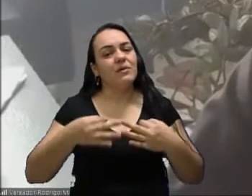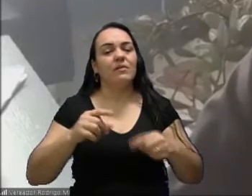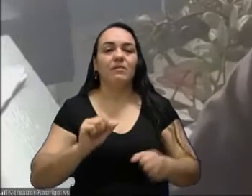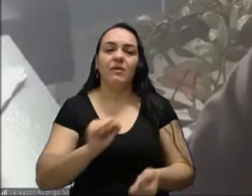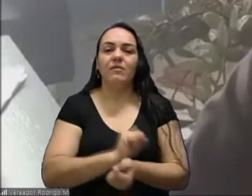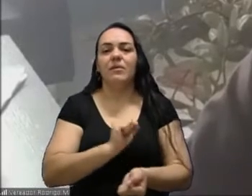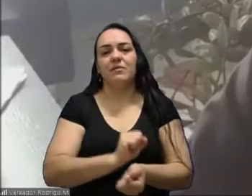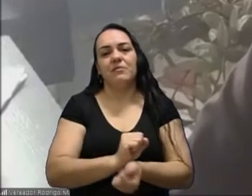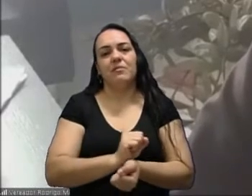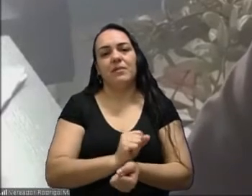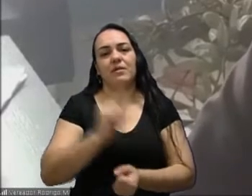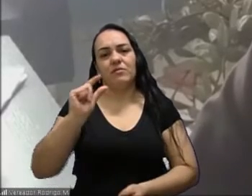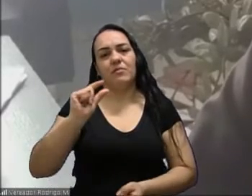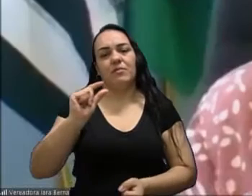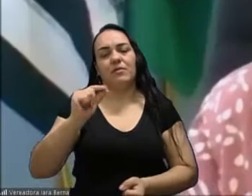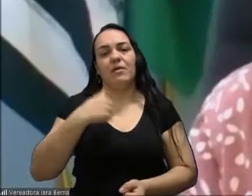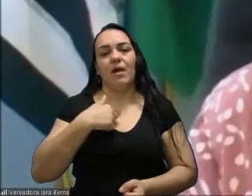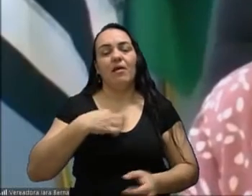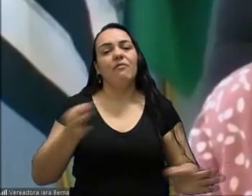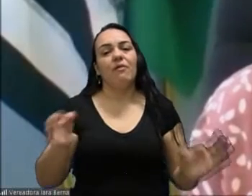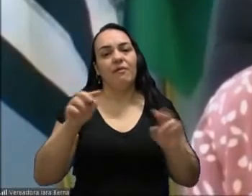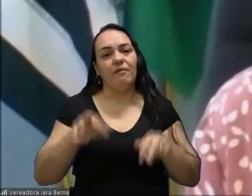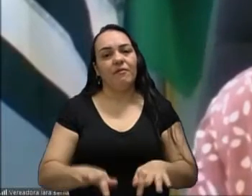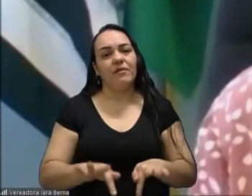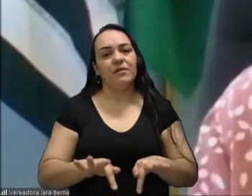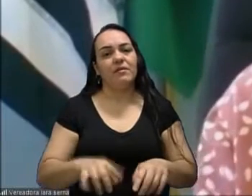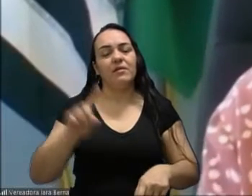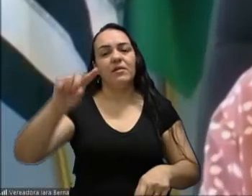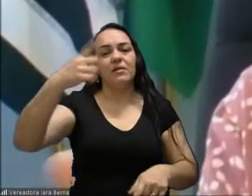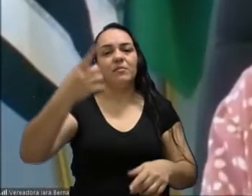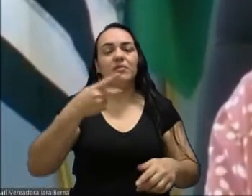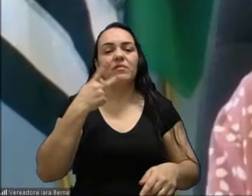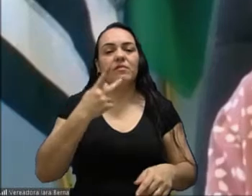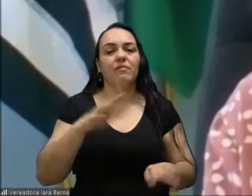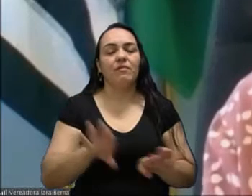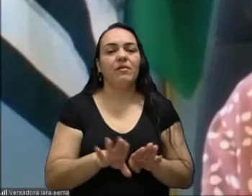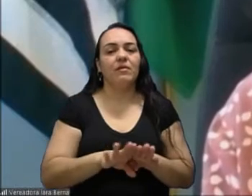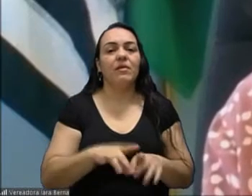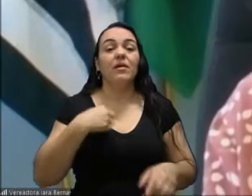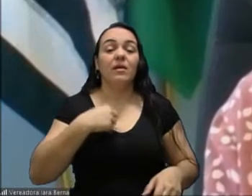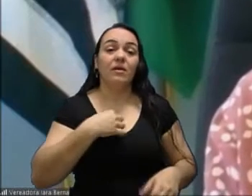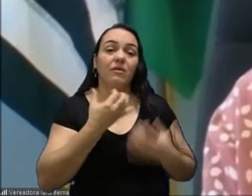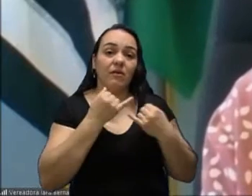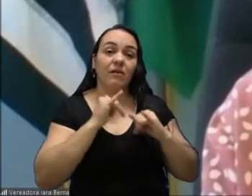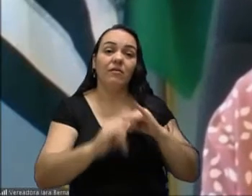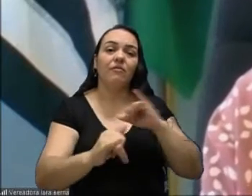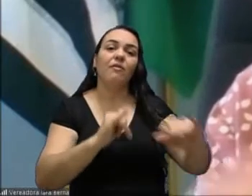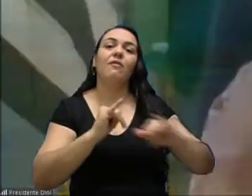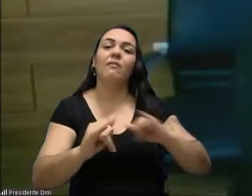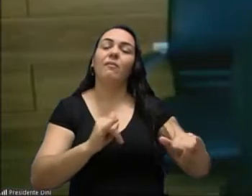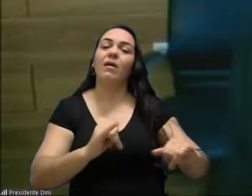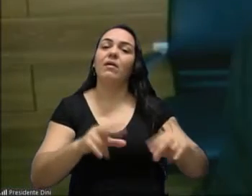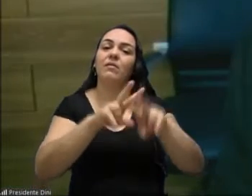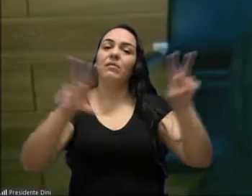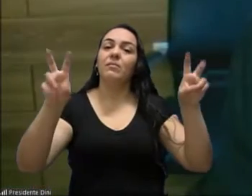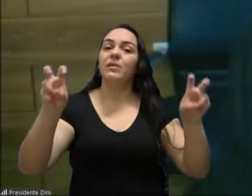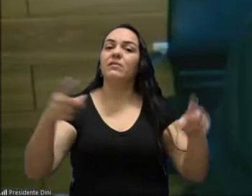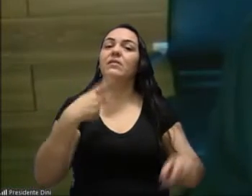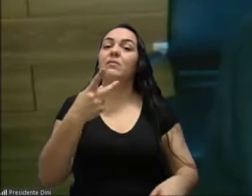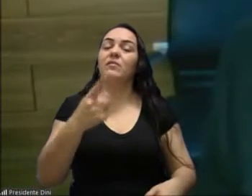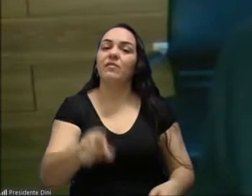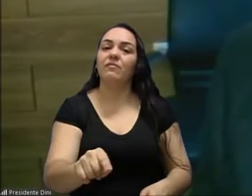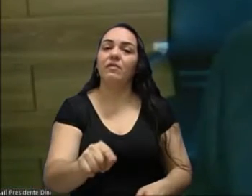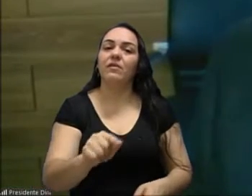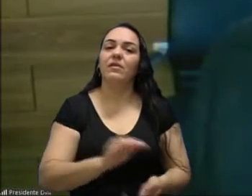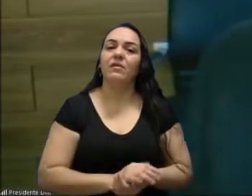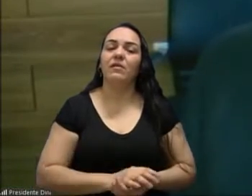se a senhora puder esperar o concluído, depois a senhora fala. Vereador Rodrigo, eu queria informar sobre esse tema mesmo. Tá bom, não, vereadora, a está